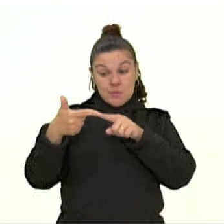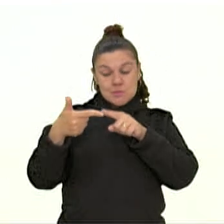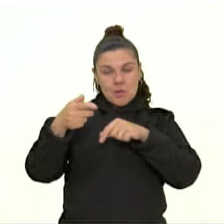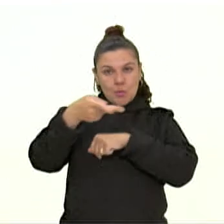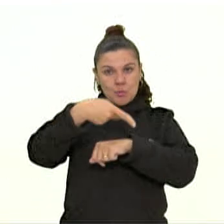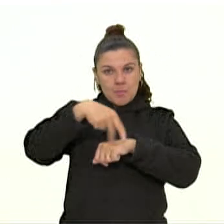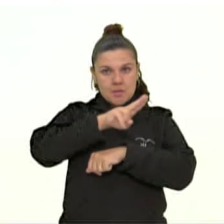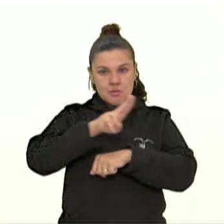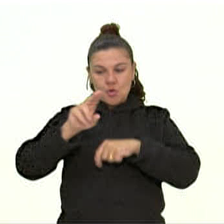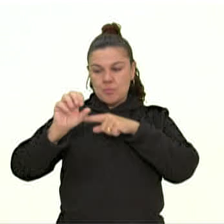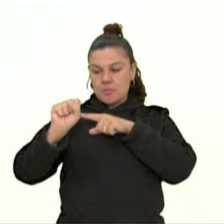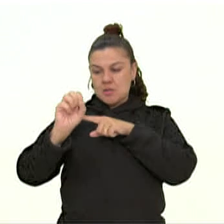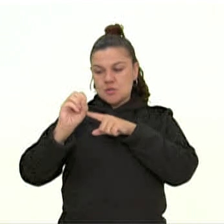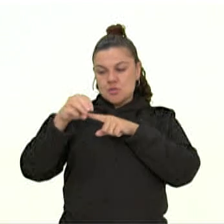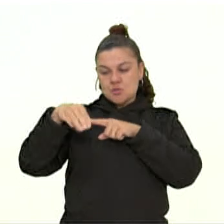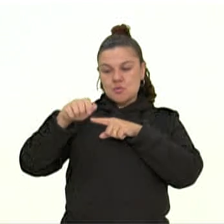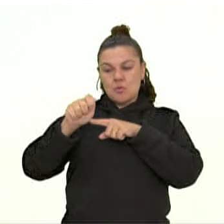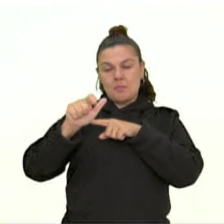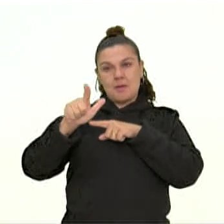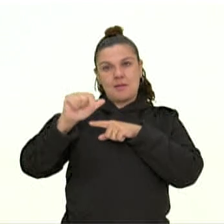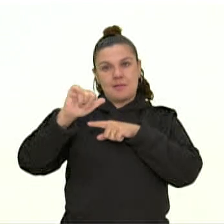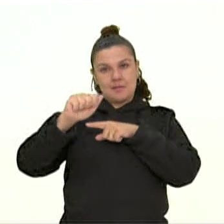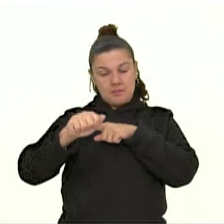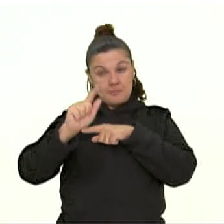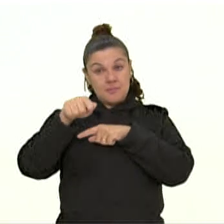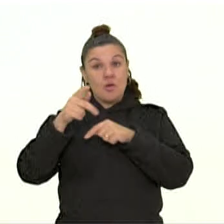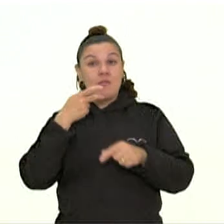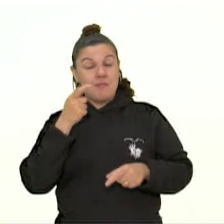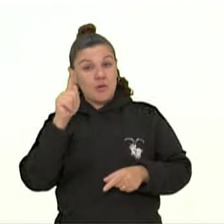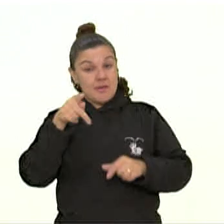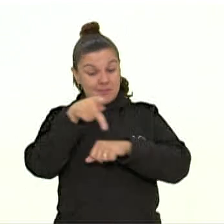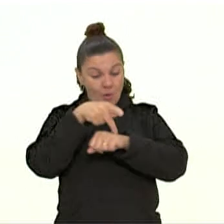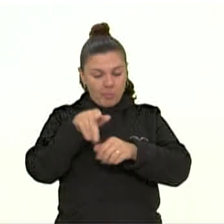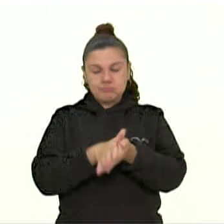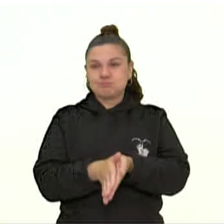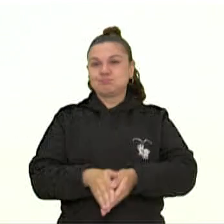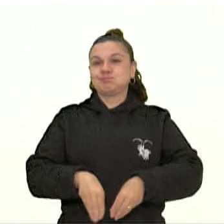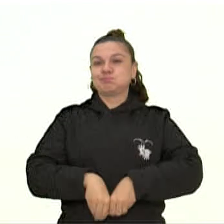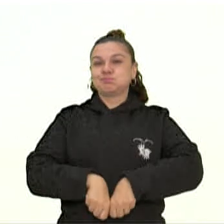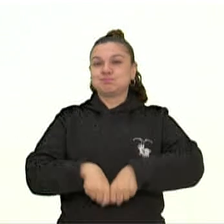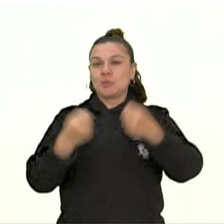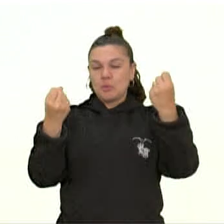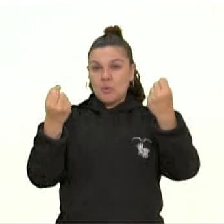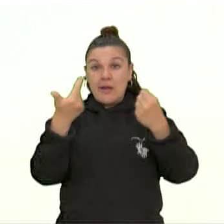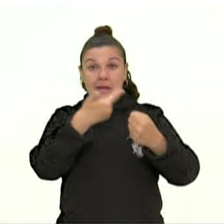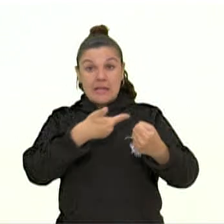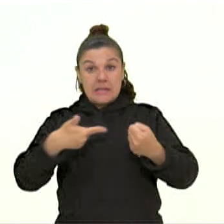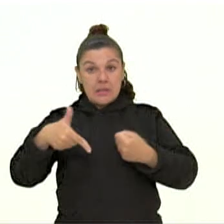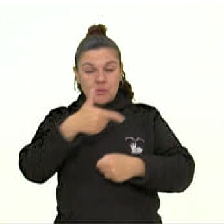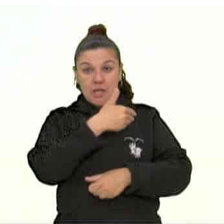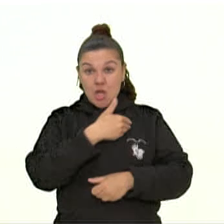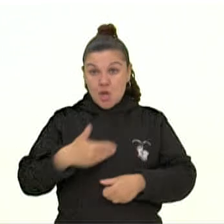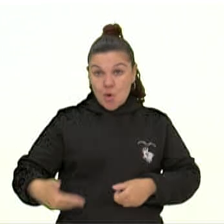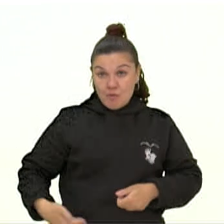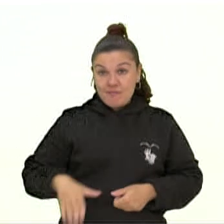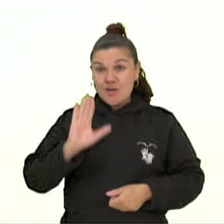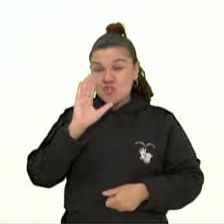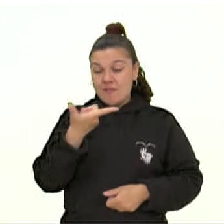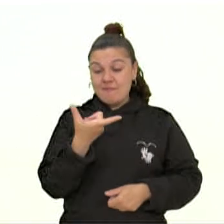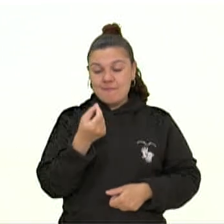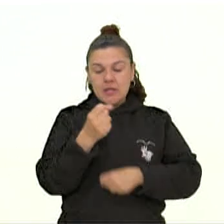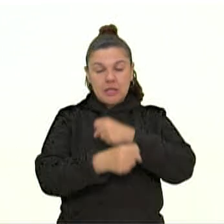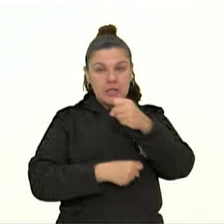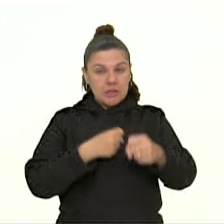Somália, né, que é considerado um estado falido. Isso é grave para um país, né? Sem um governo central há 20 anos, eles